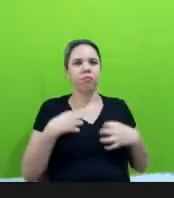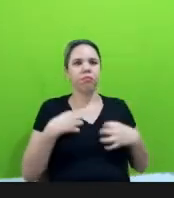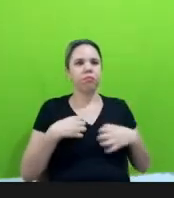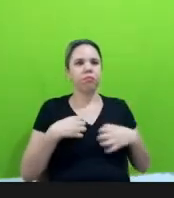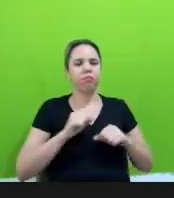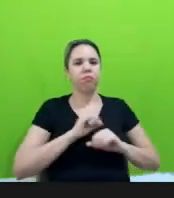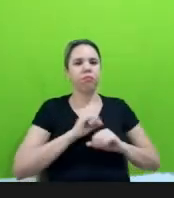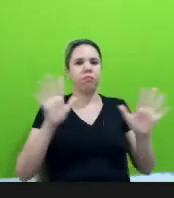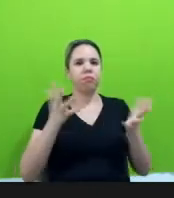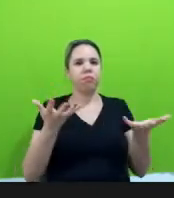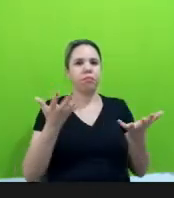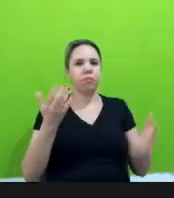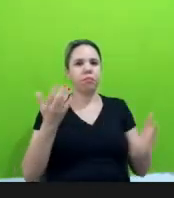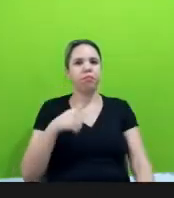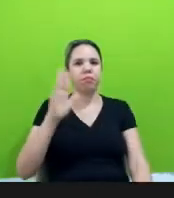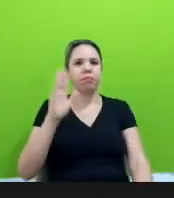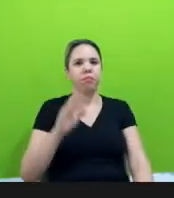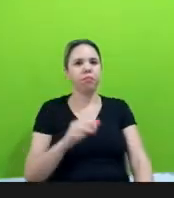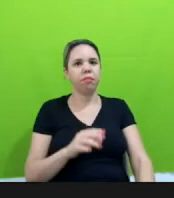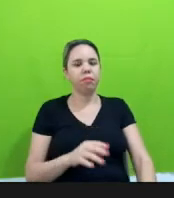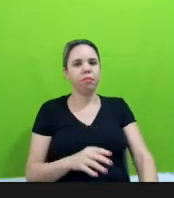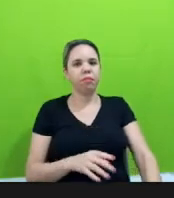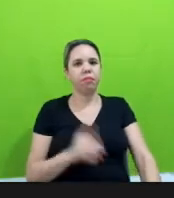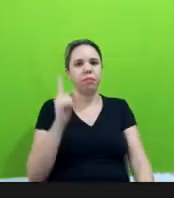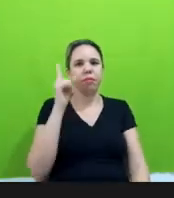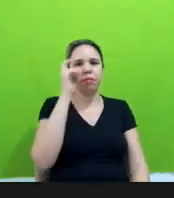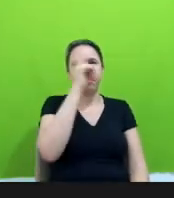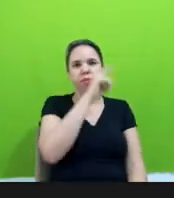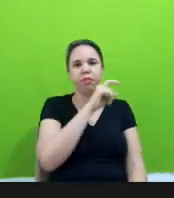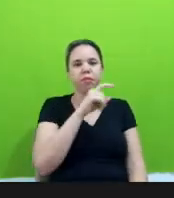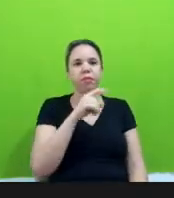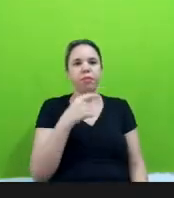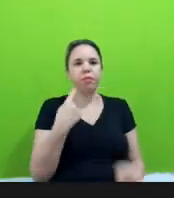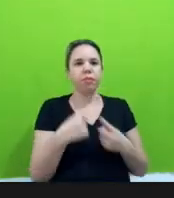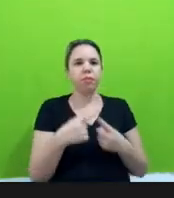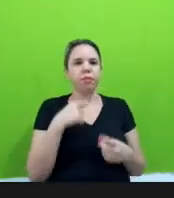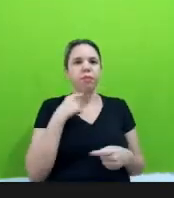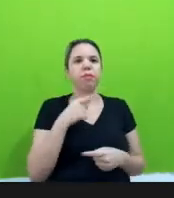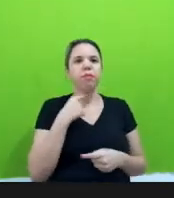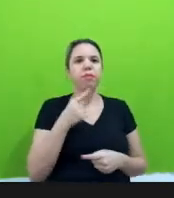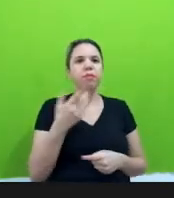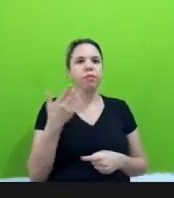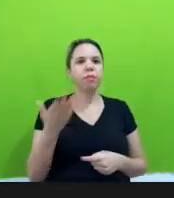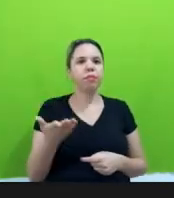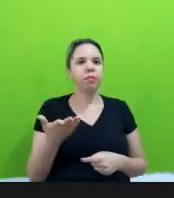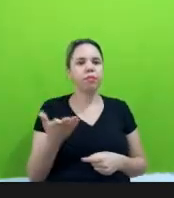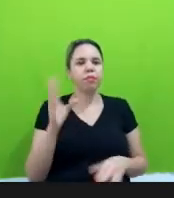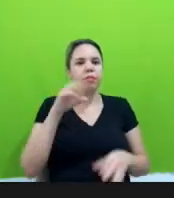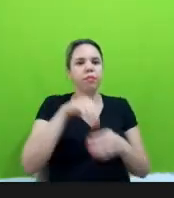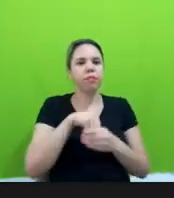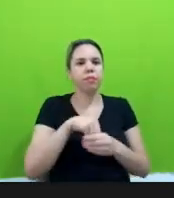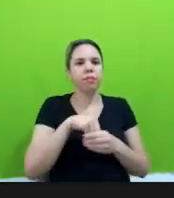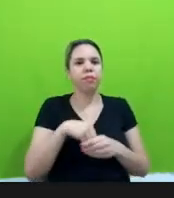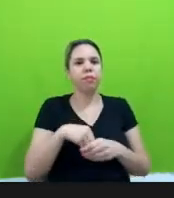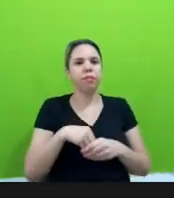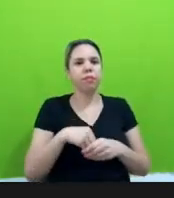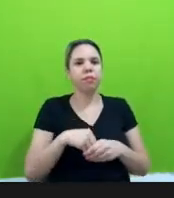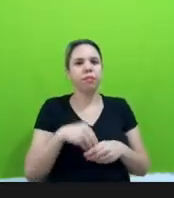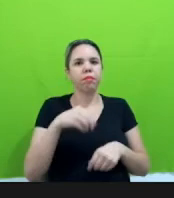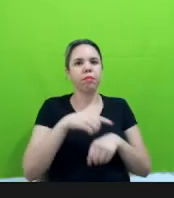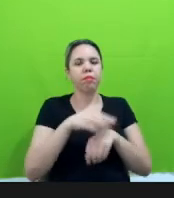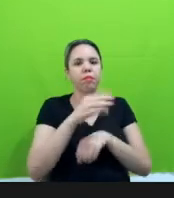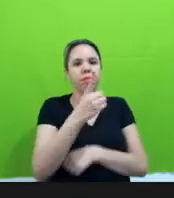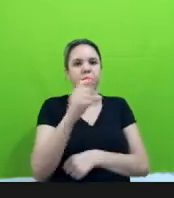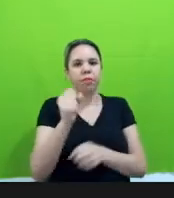gostaria de ser mais transparente, né? Então, é difícil, até porque esse tipo de dúvida, ainda mais de quem está lá dentro, passados 10 anos, já é